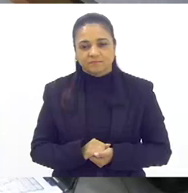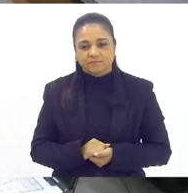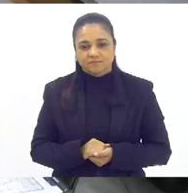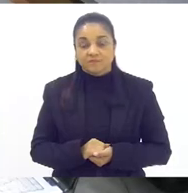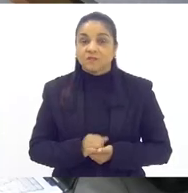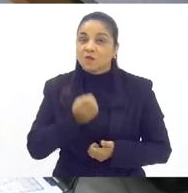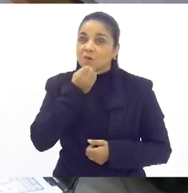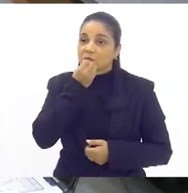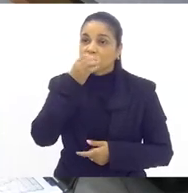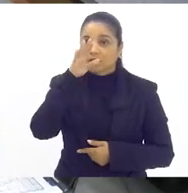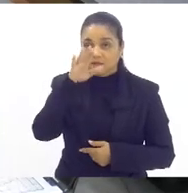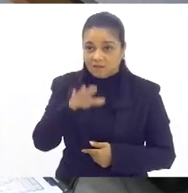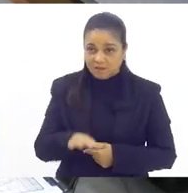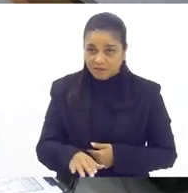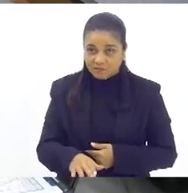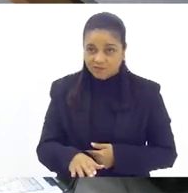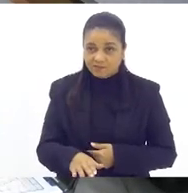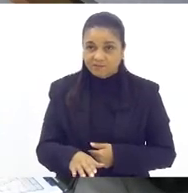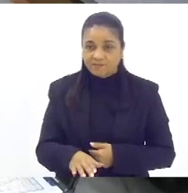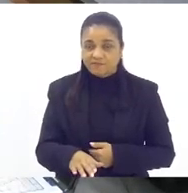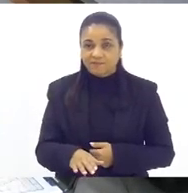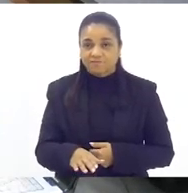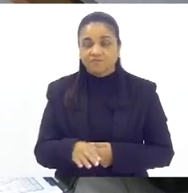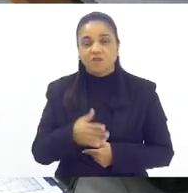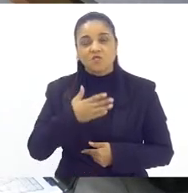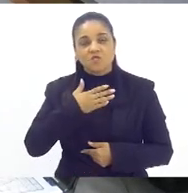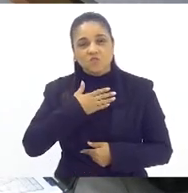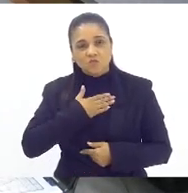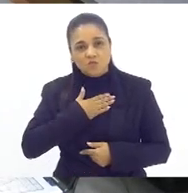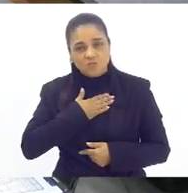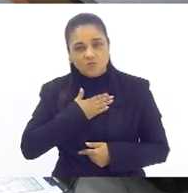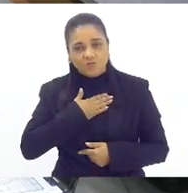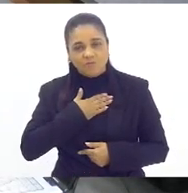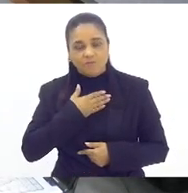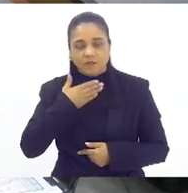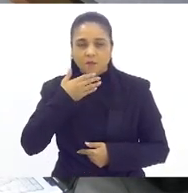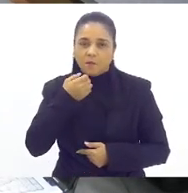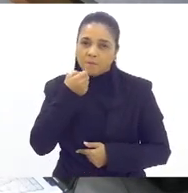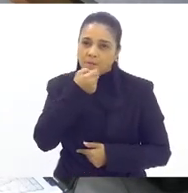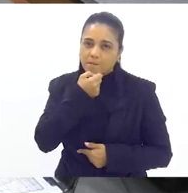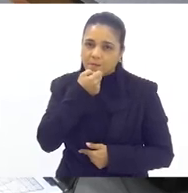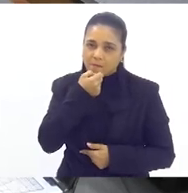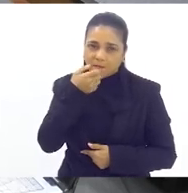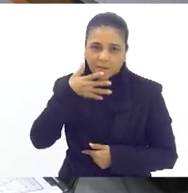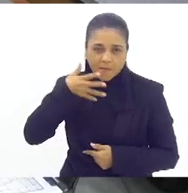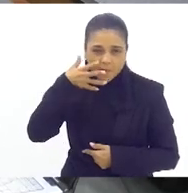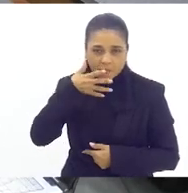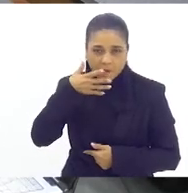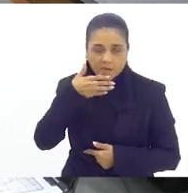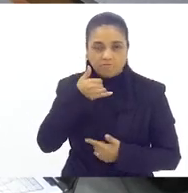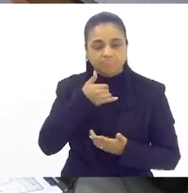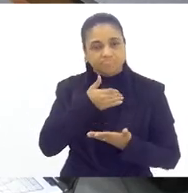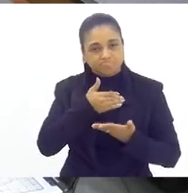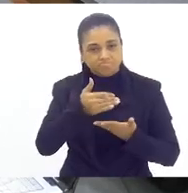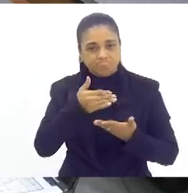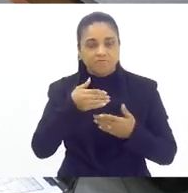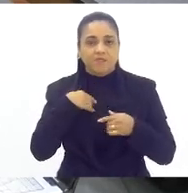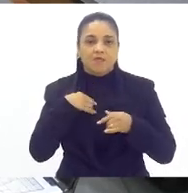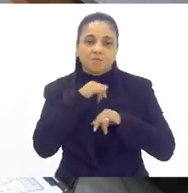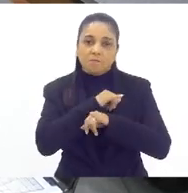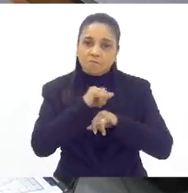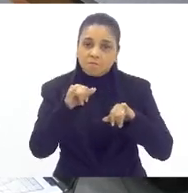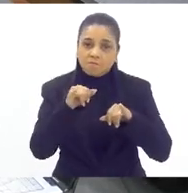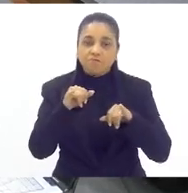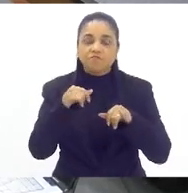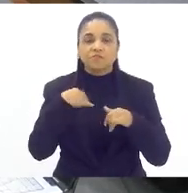Boa tarde eu gostaria de iniciar a minha fala lembrando aos presentes o que